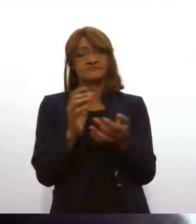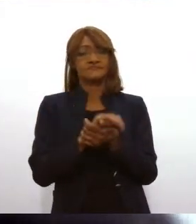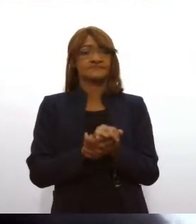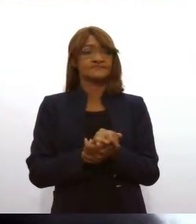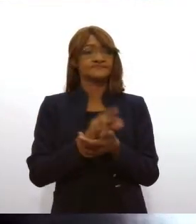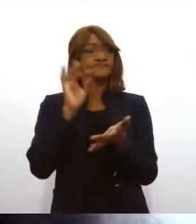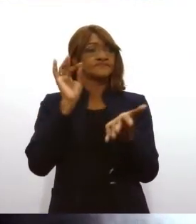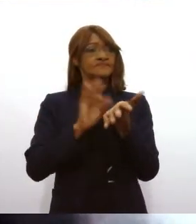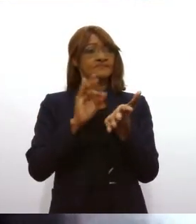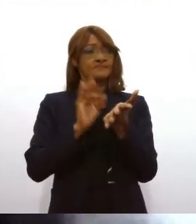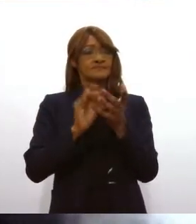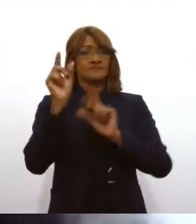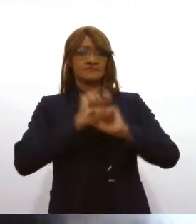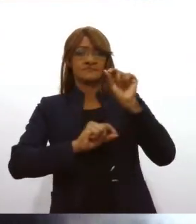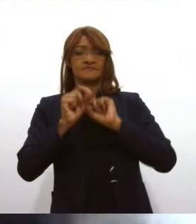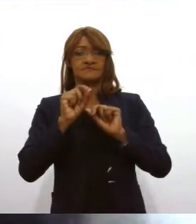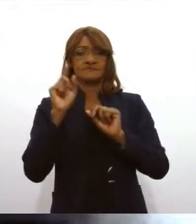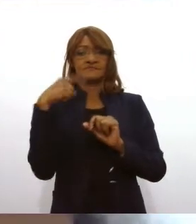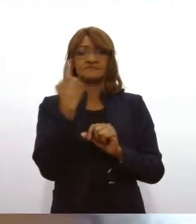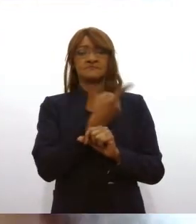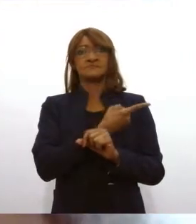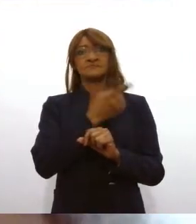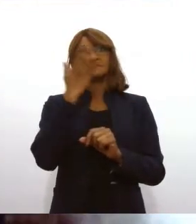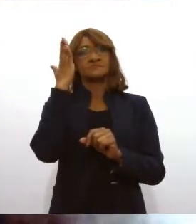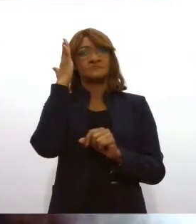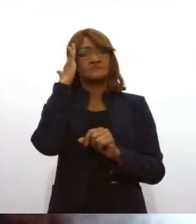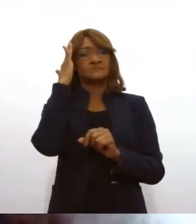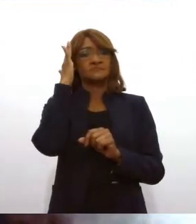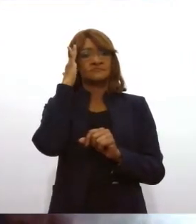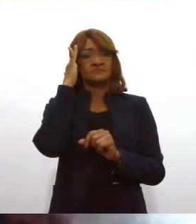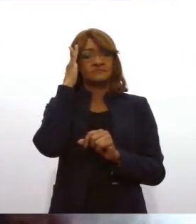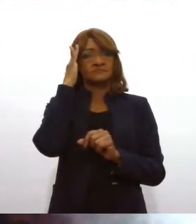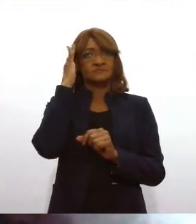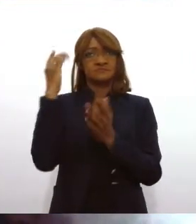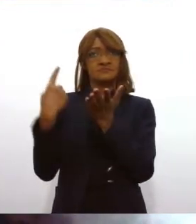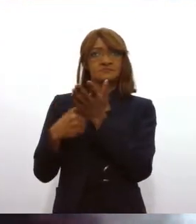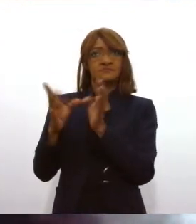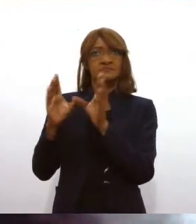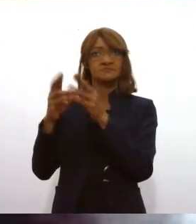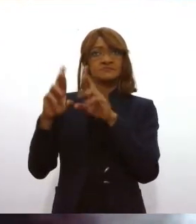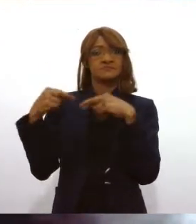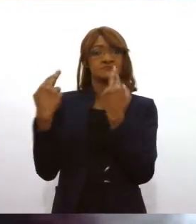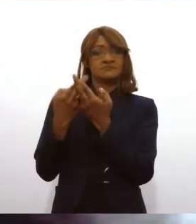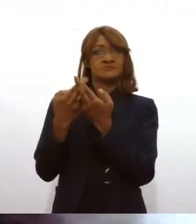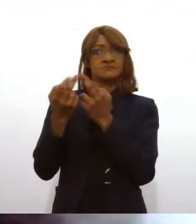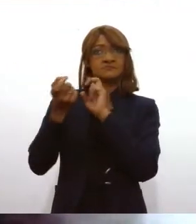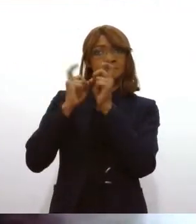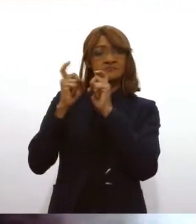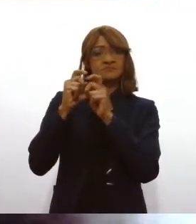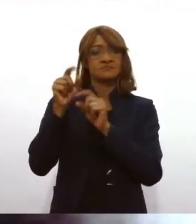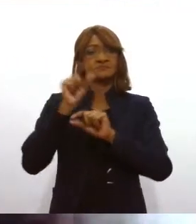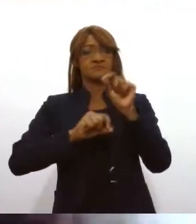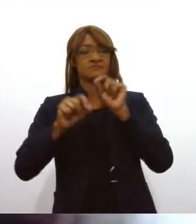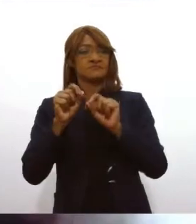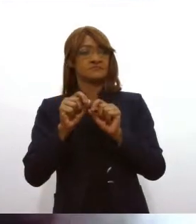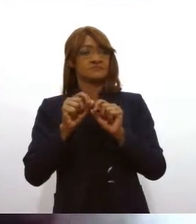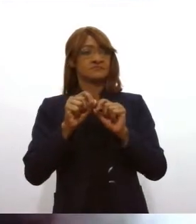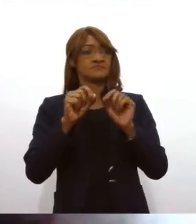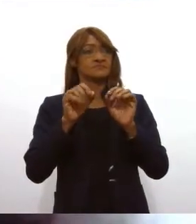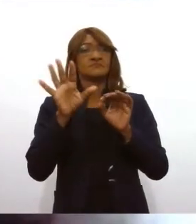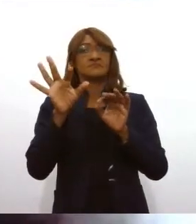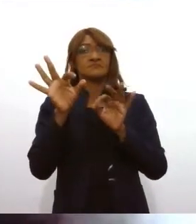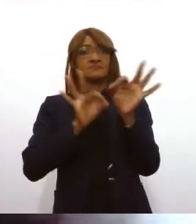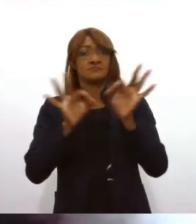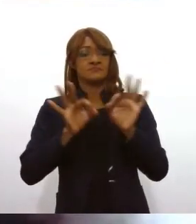verdade, o que a gente entendeu, e foi dito isso lá no comitê, foi que o drive-in foi colocado nas atividades especiais, no plano de